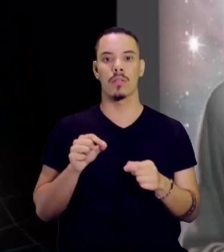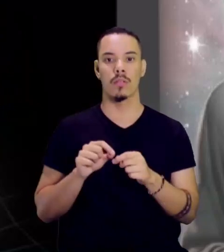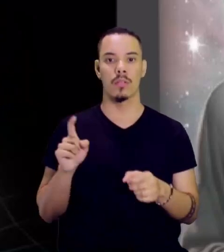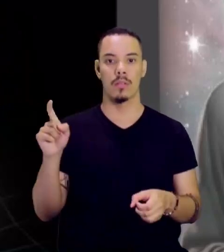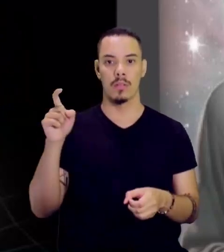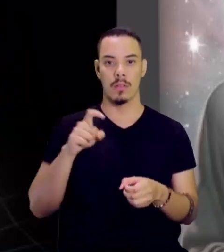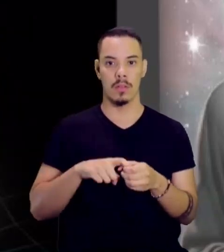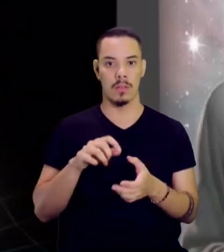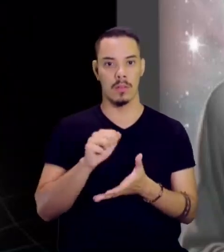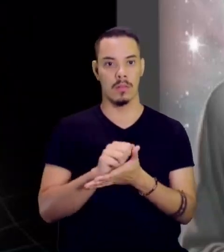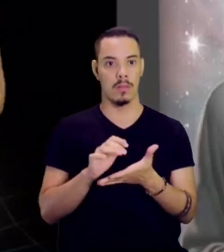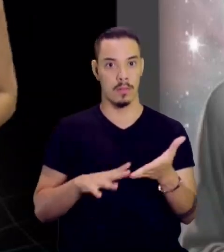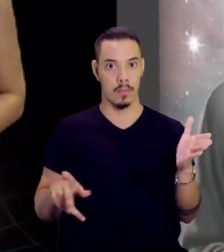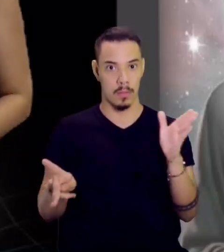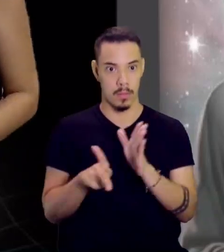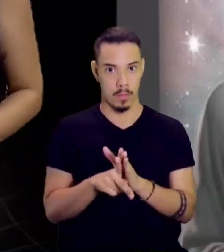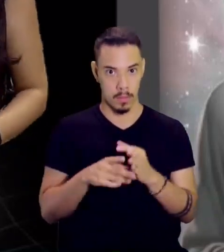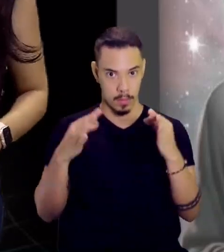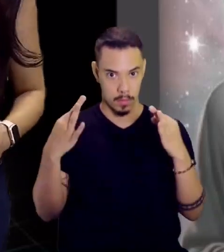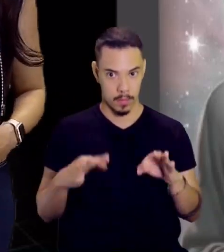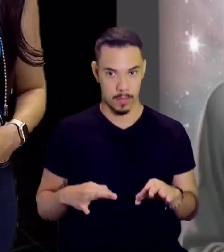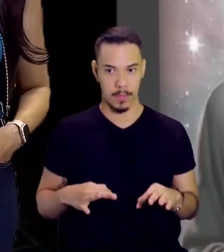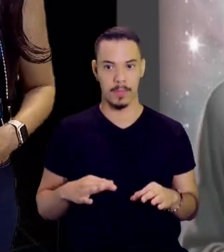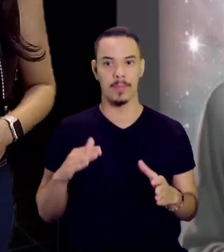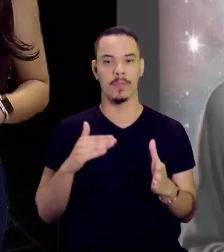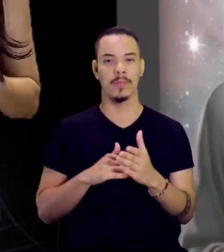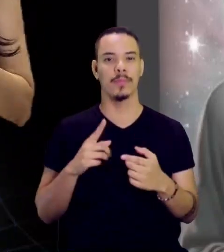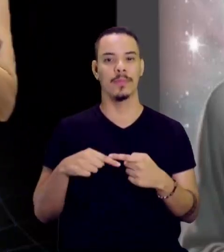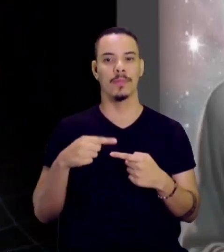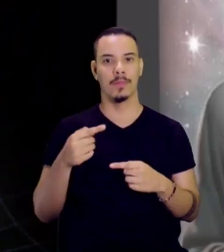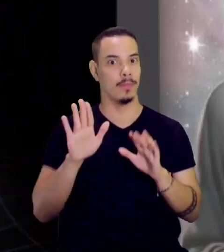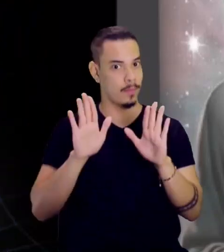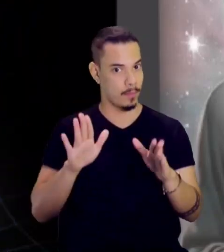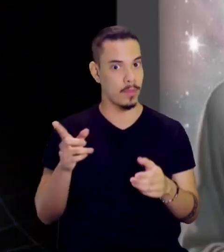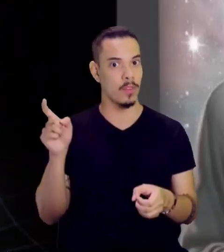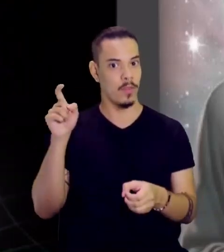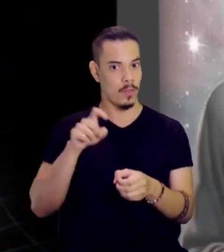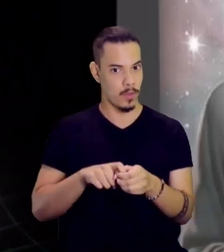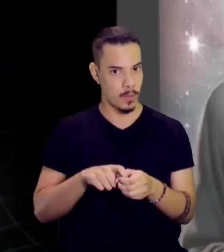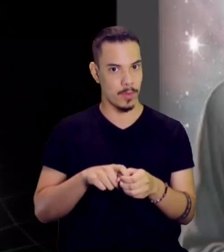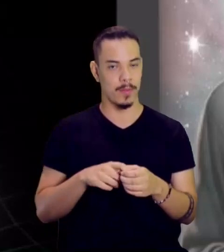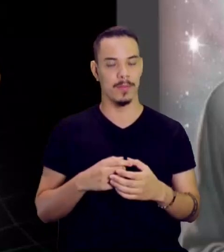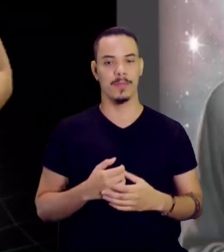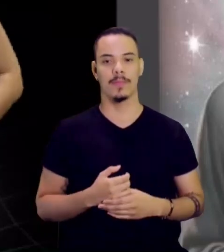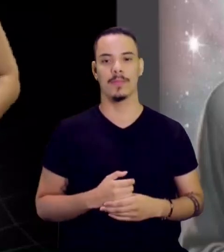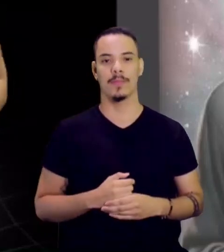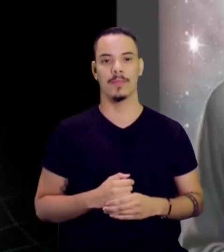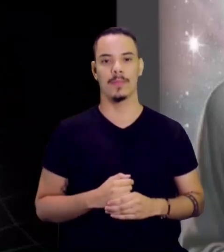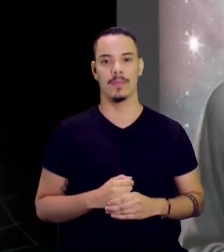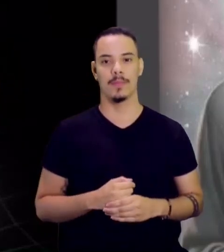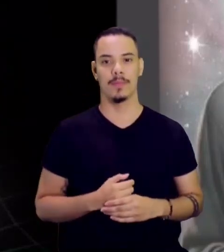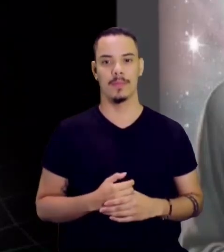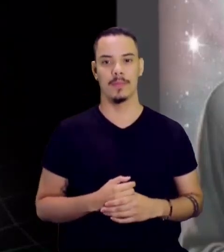dos exercícios dessa aula, né? Até mais, jovens. Fiquem aí que daqui a pouco a gente está voltando.